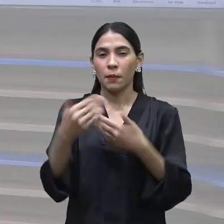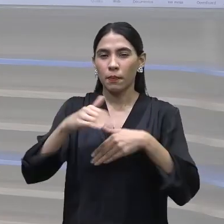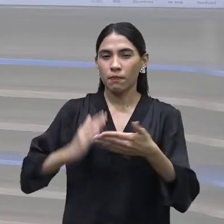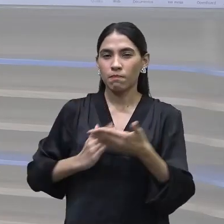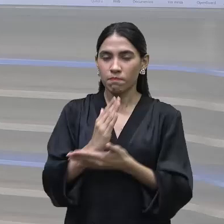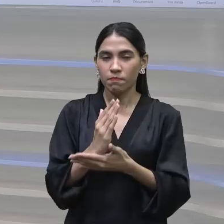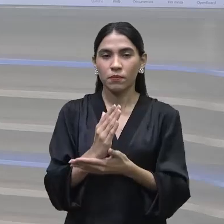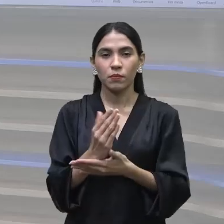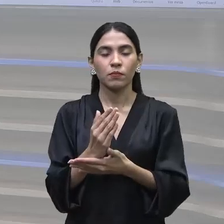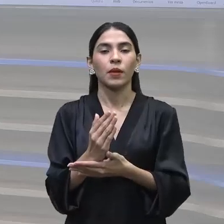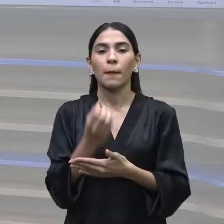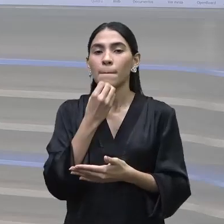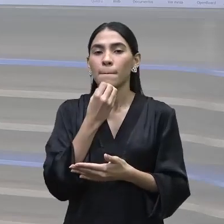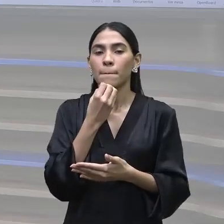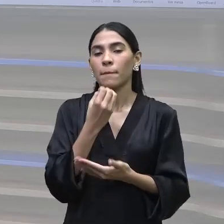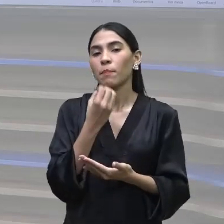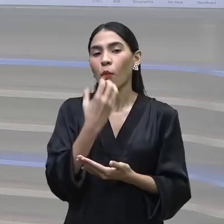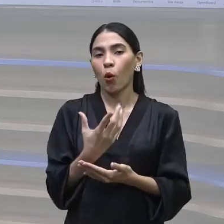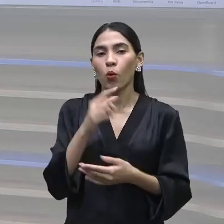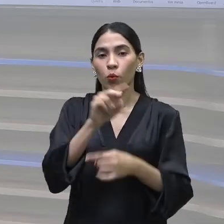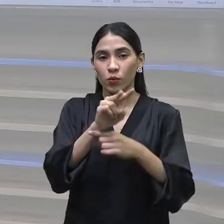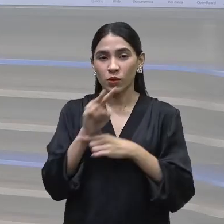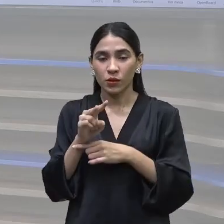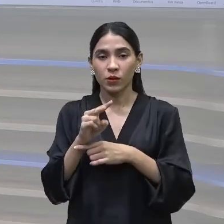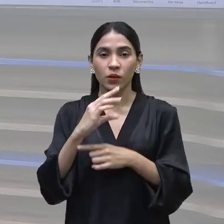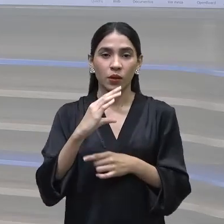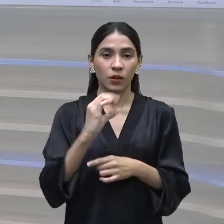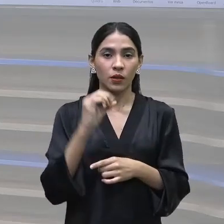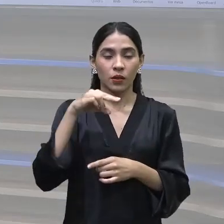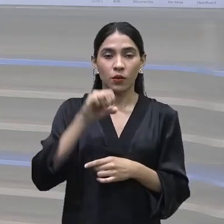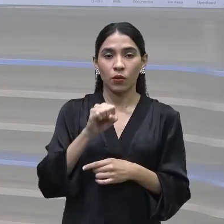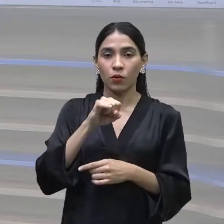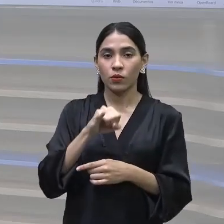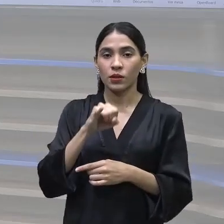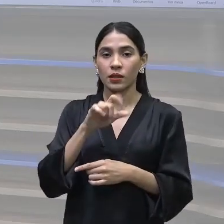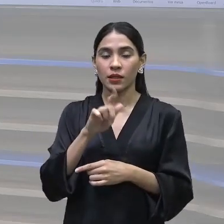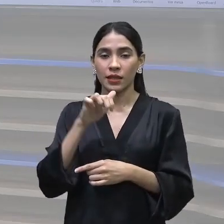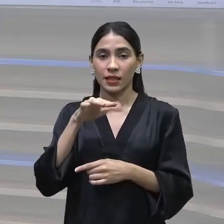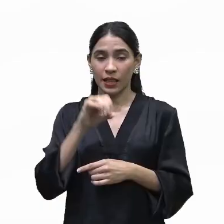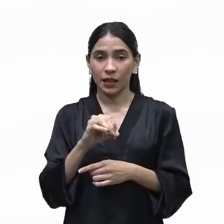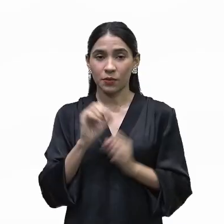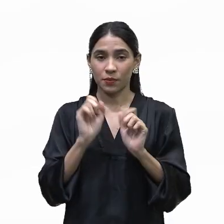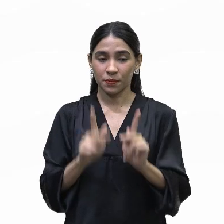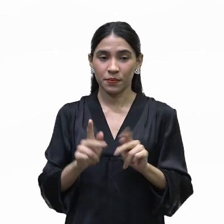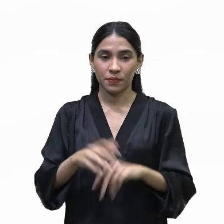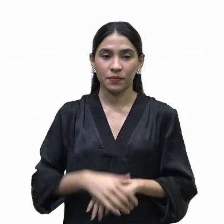muito melhor para você efetuar esse tipo de empréstimo, beleza? Vamos seguir em frente aqui então.